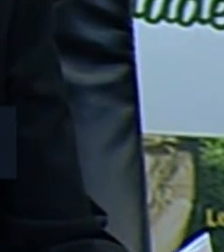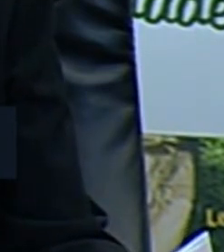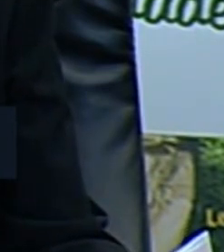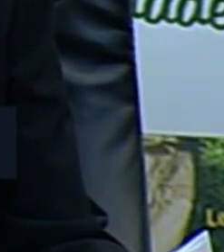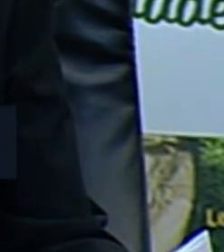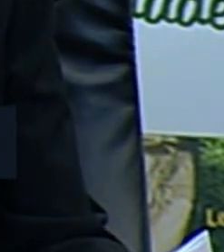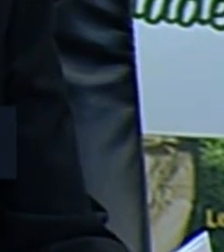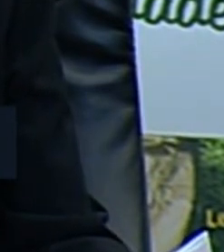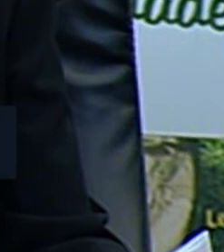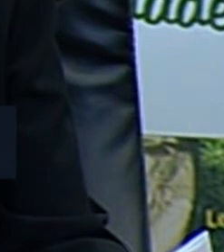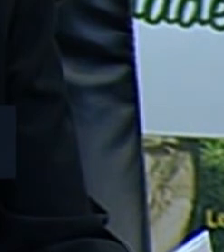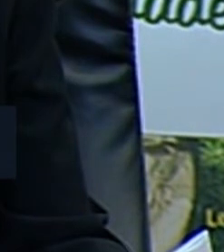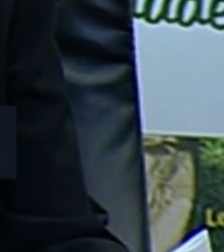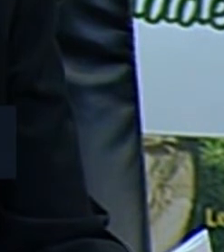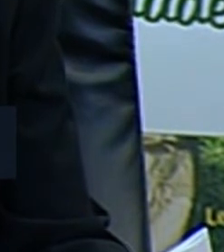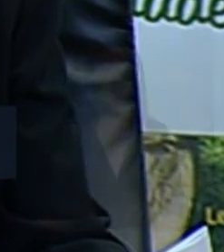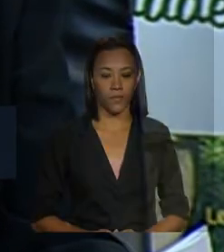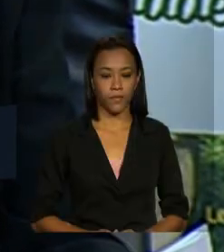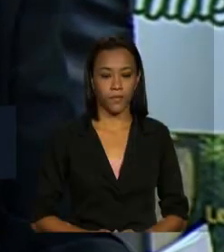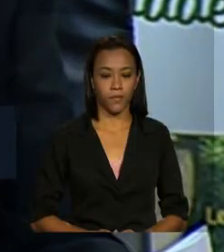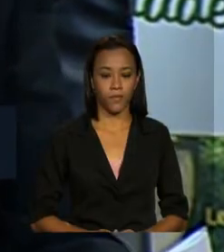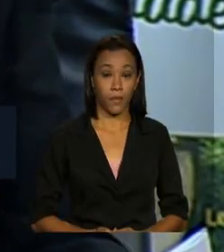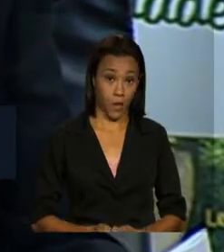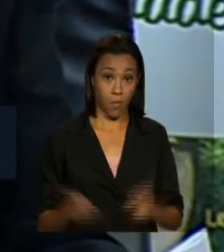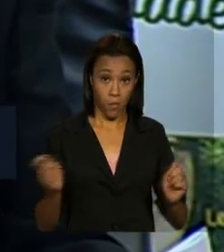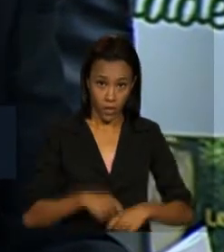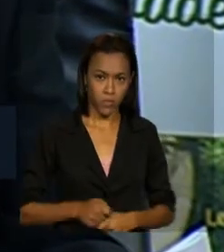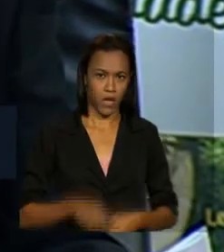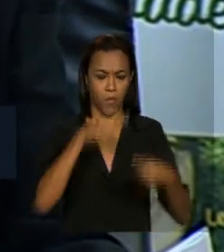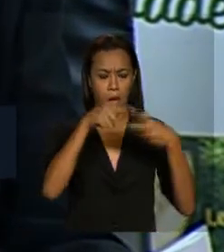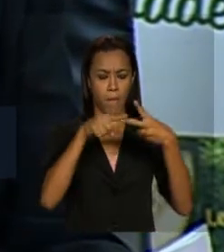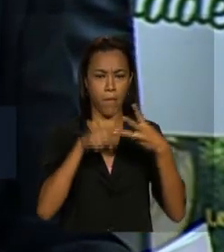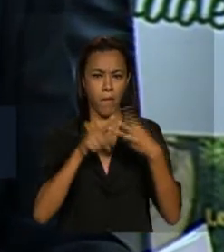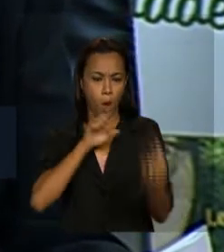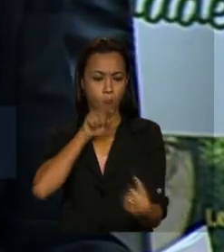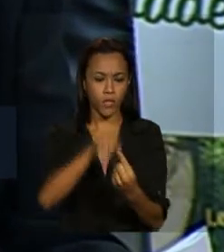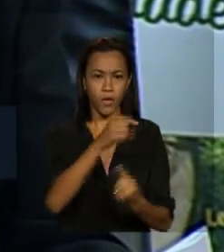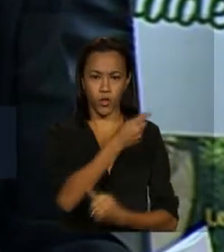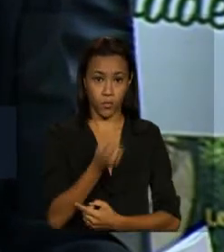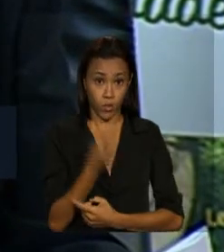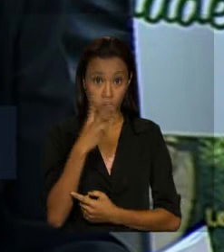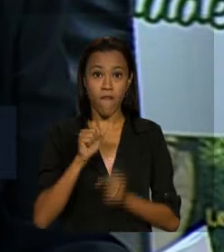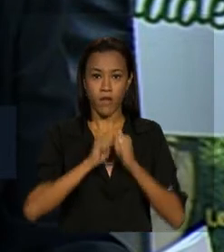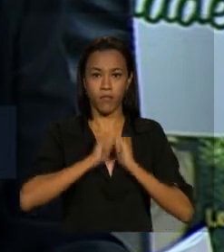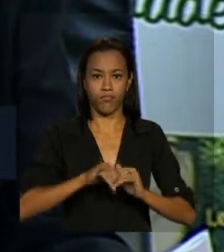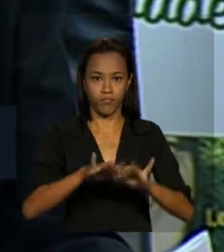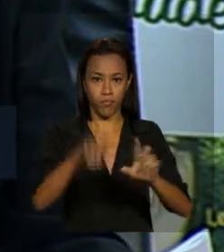podemos afirmar que as 4 diretrizes previstas para 2012 devem ser publicadas em